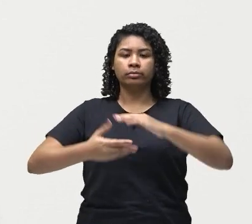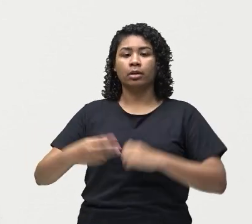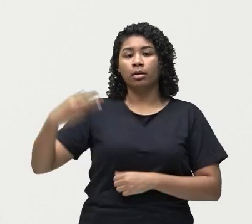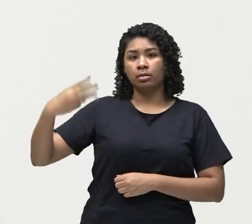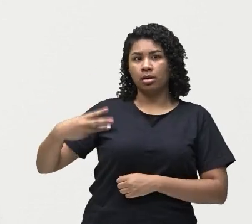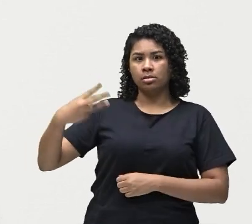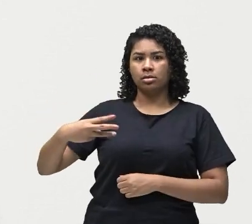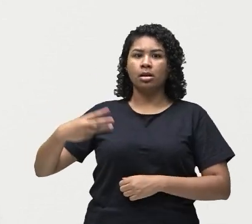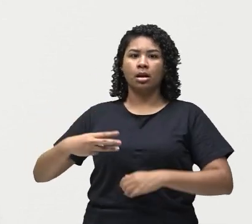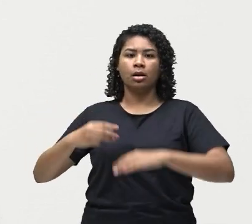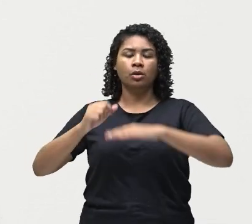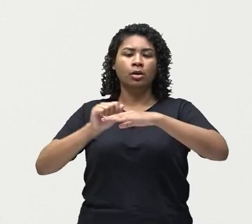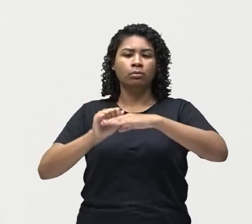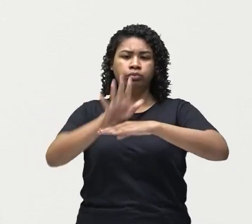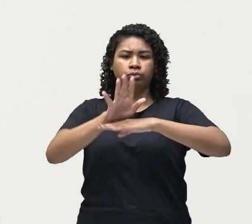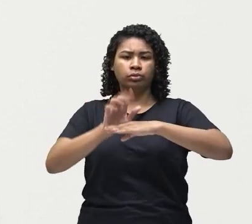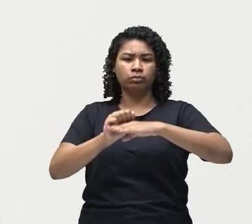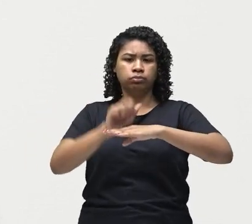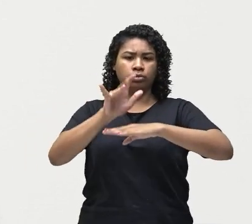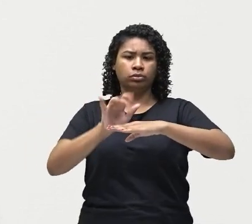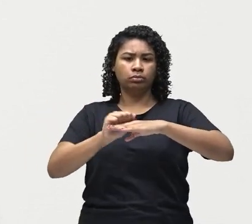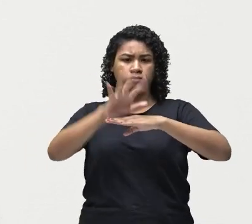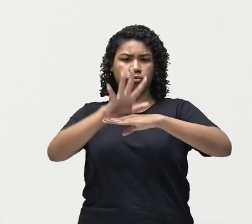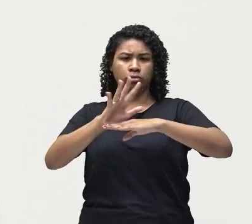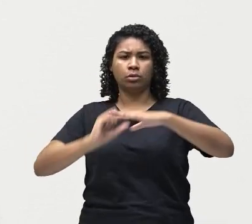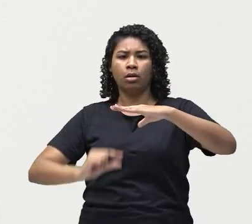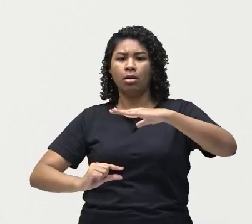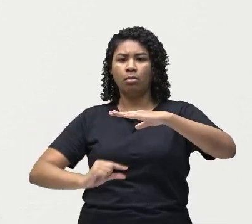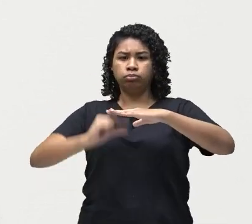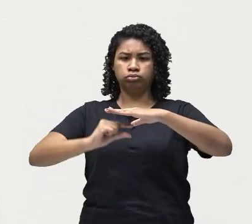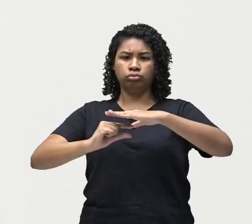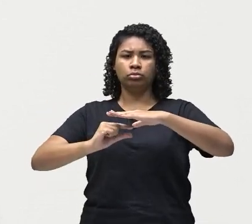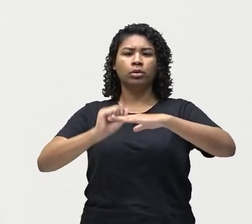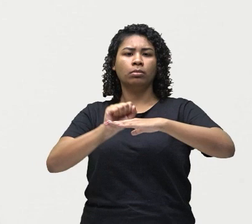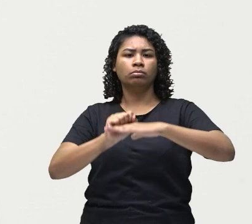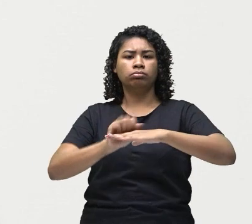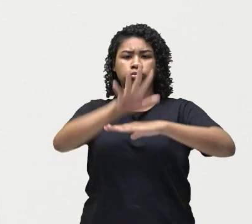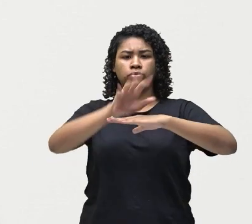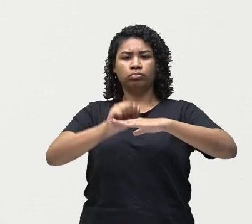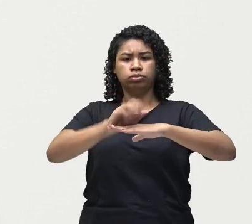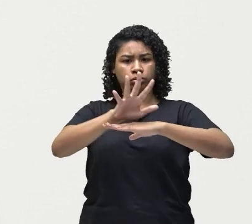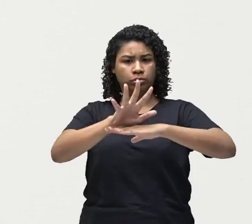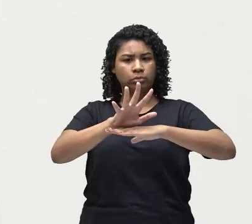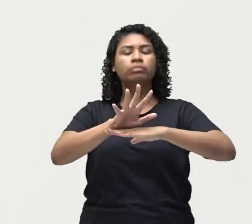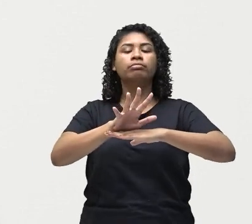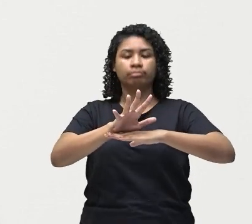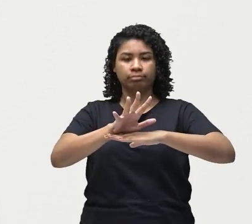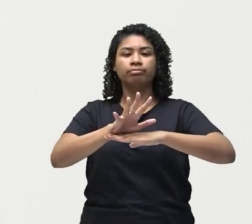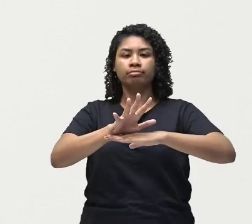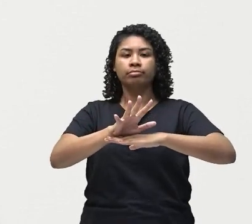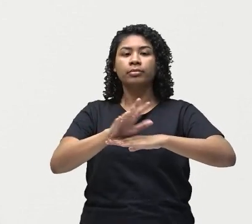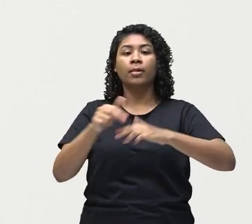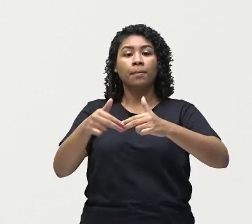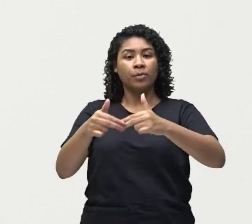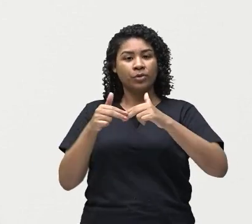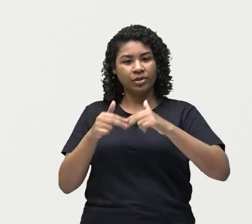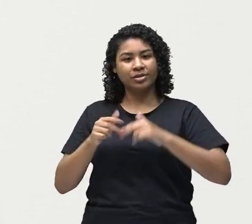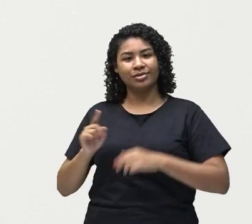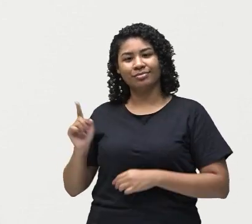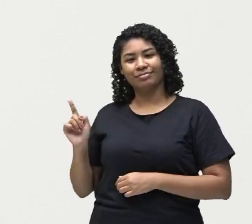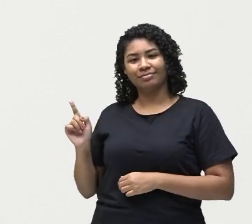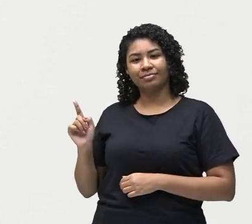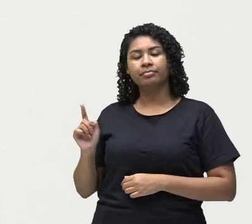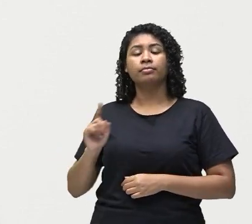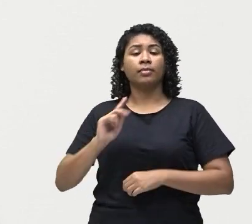a vela de ignição aqui vai soltar uma Faísca e vai ter a reação com a e o combustível e nesse processo pistão vai